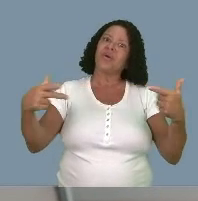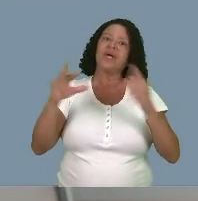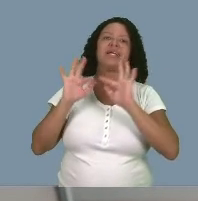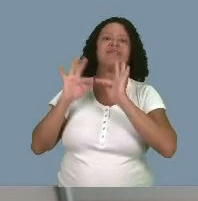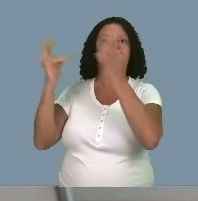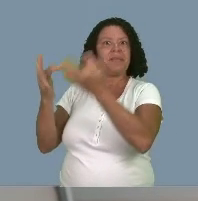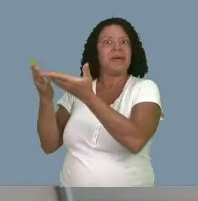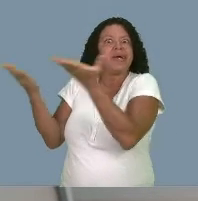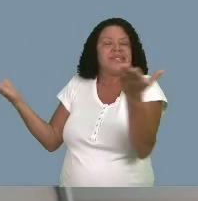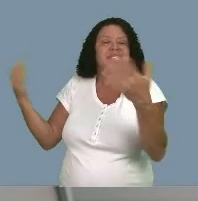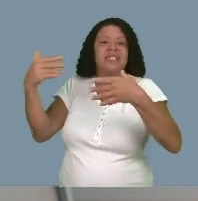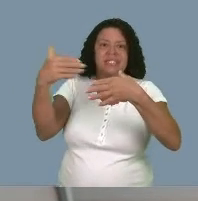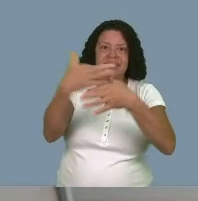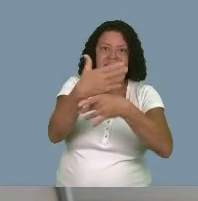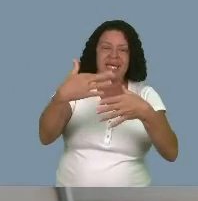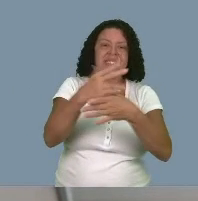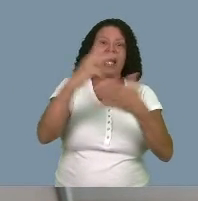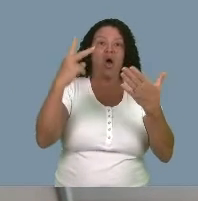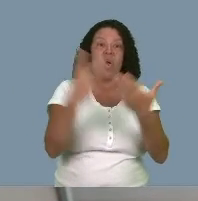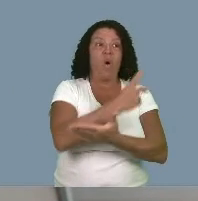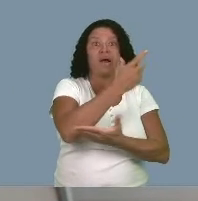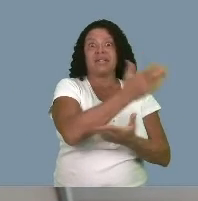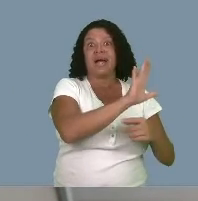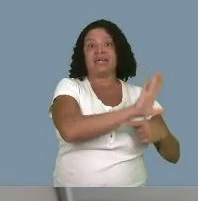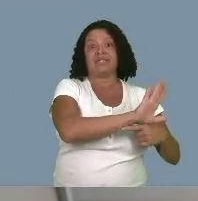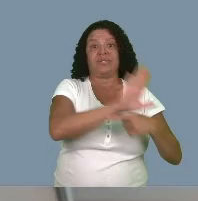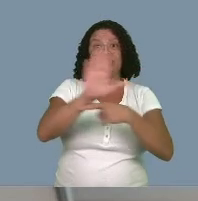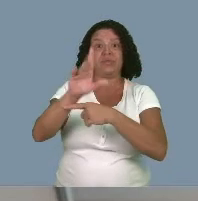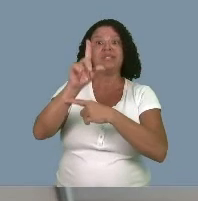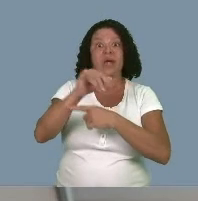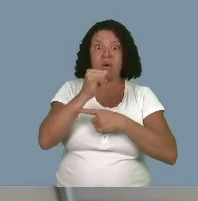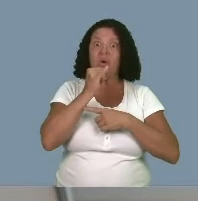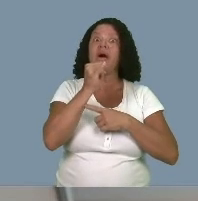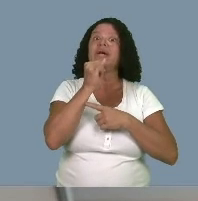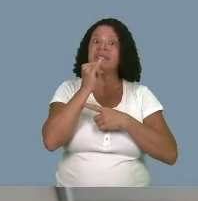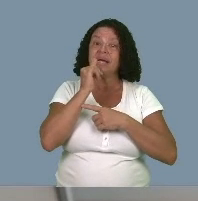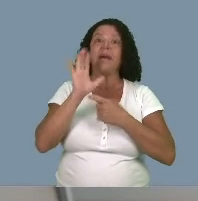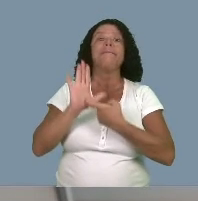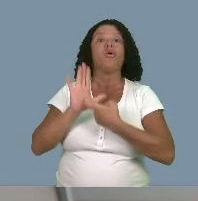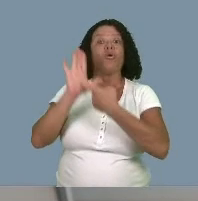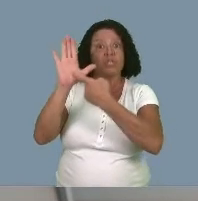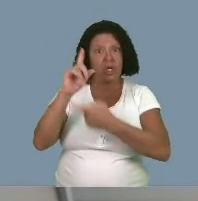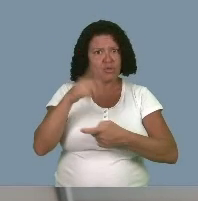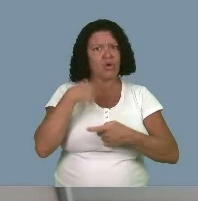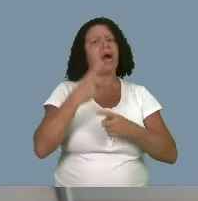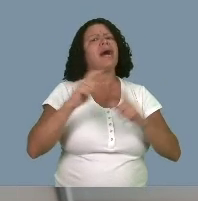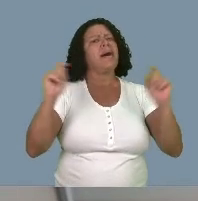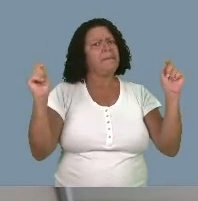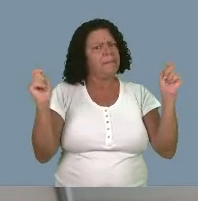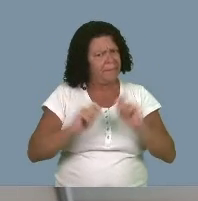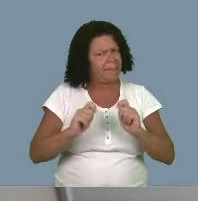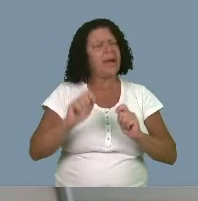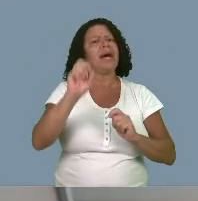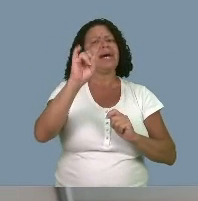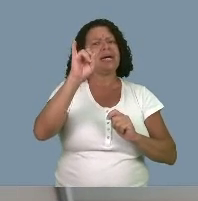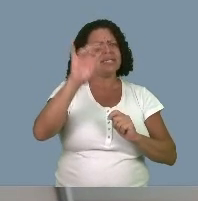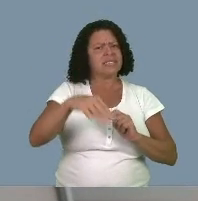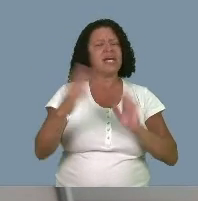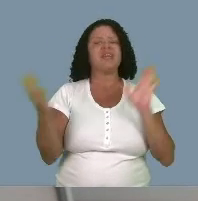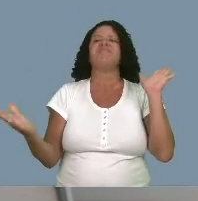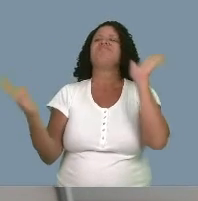nas diversas cidades, e tornando-se um exemplo, mostrando que nós somos sim capazes de